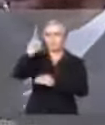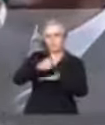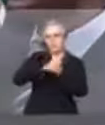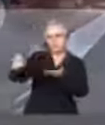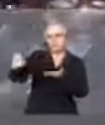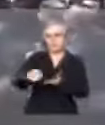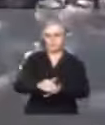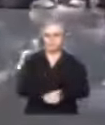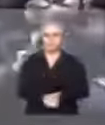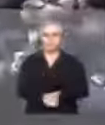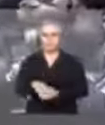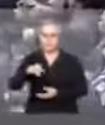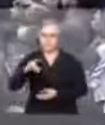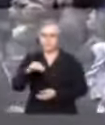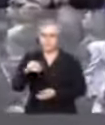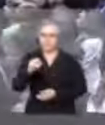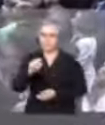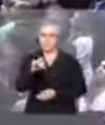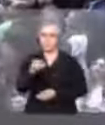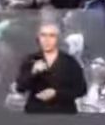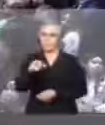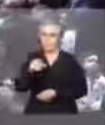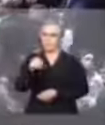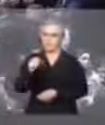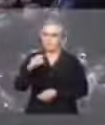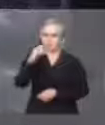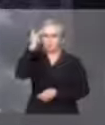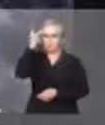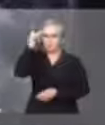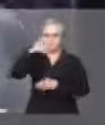presidente. Marcos Feliciano, PSC de São Paulo, votou sim.